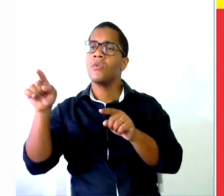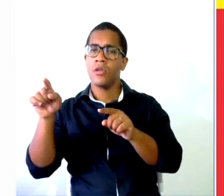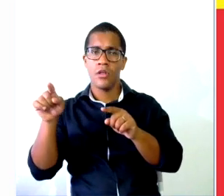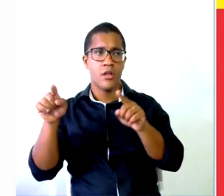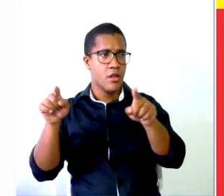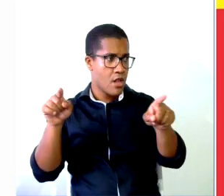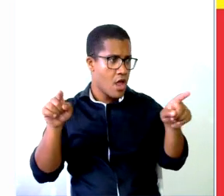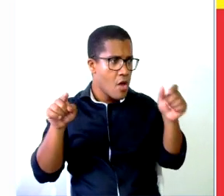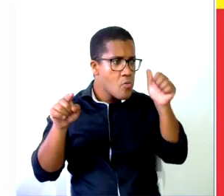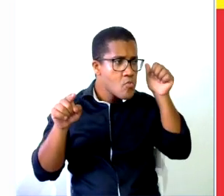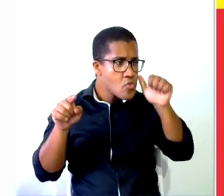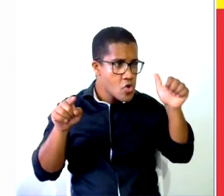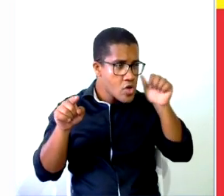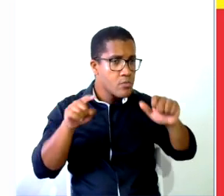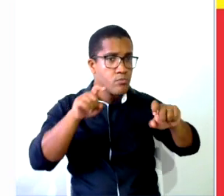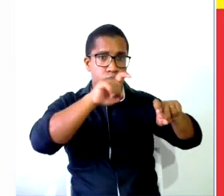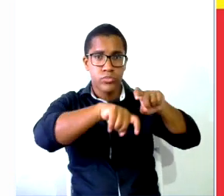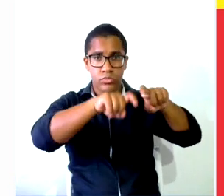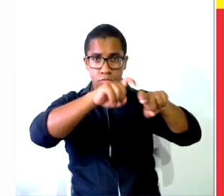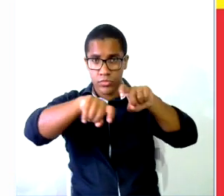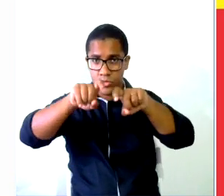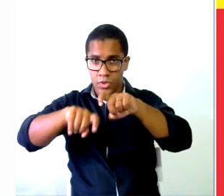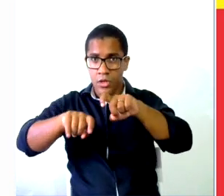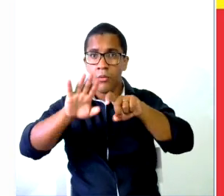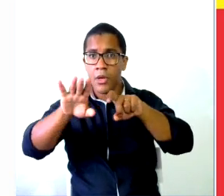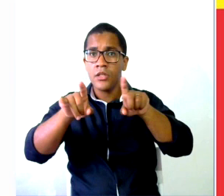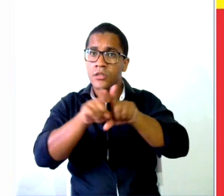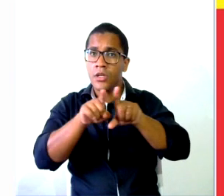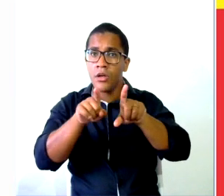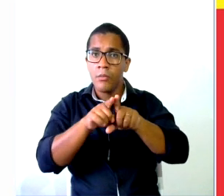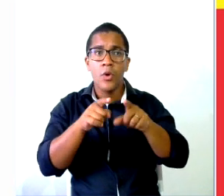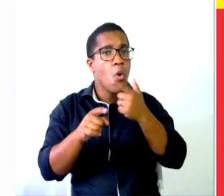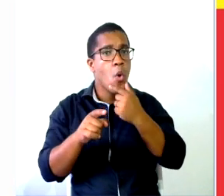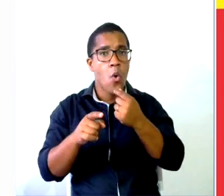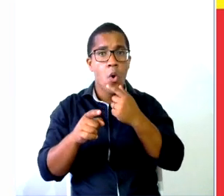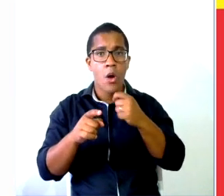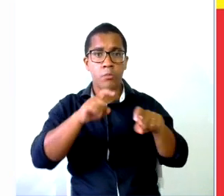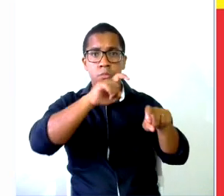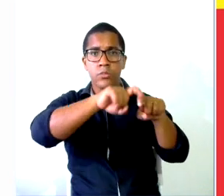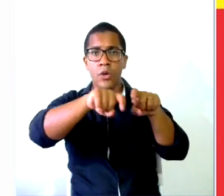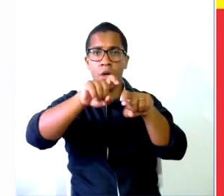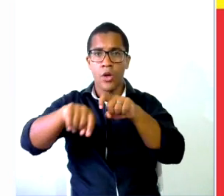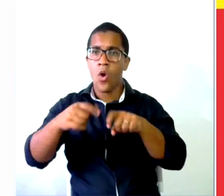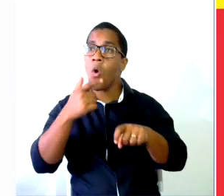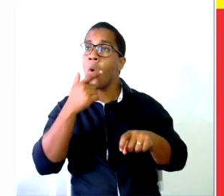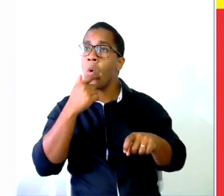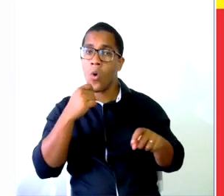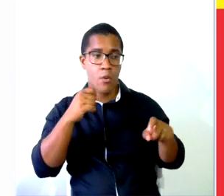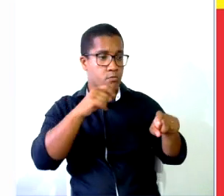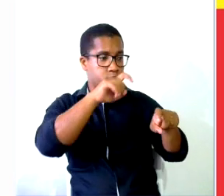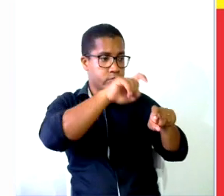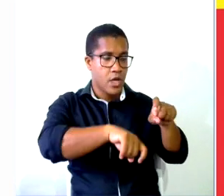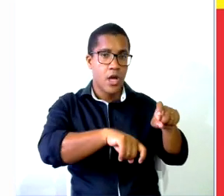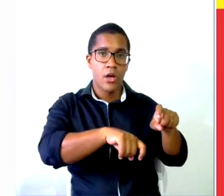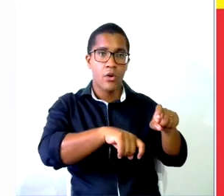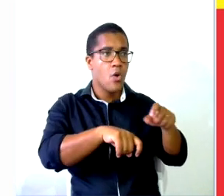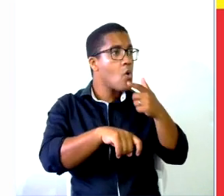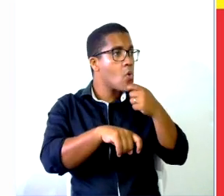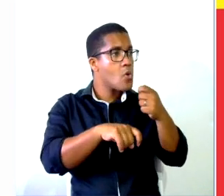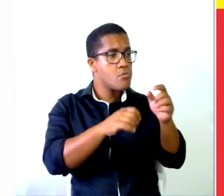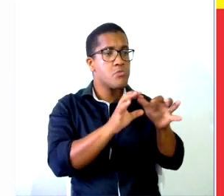relacionassem não apenas com as mulheres, mas com outros homens, inclusive os